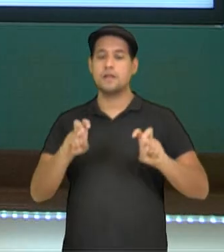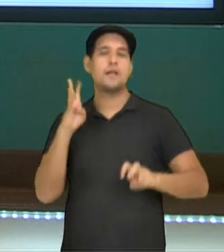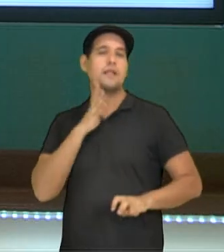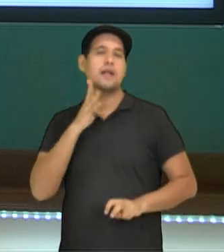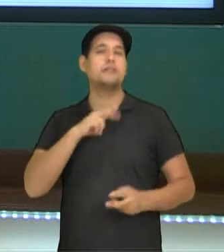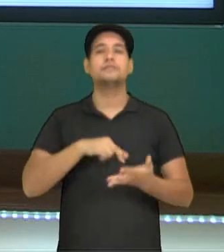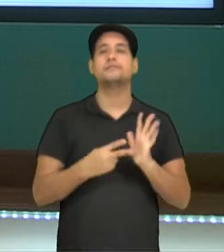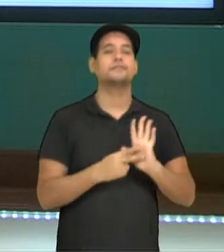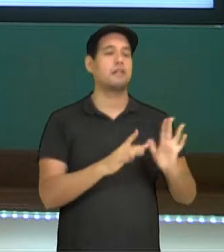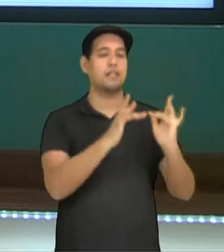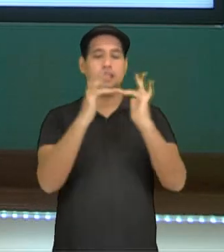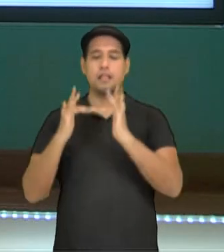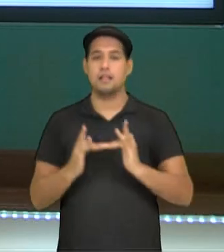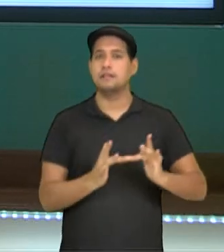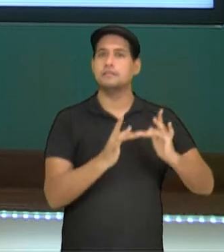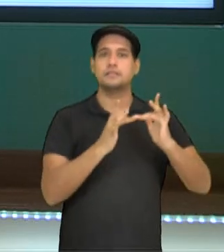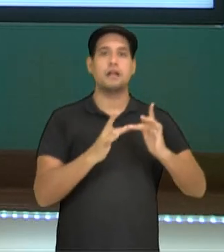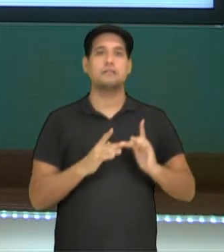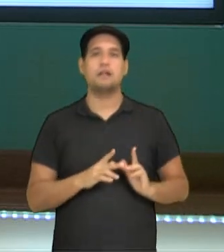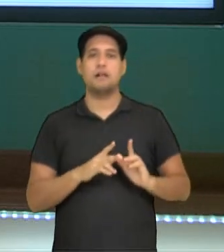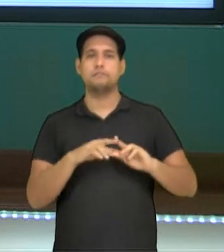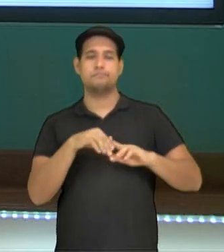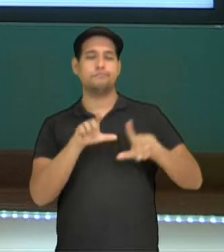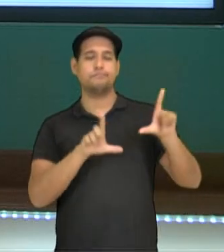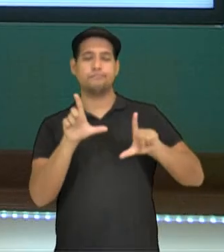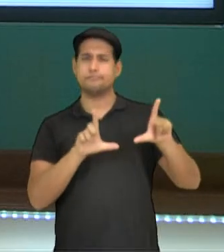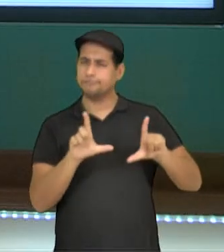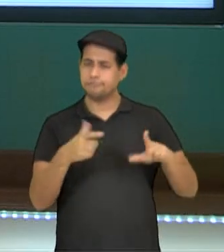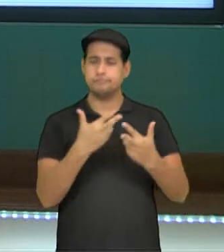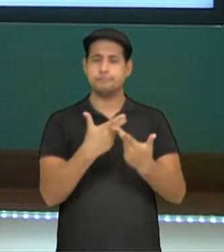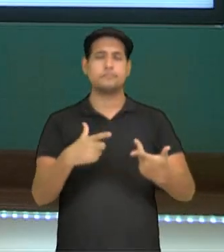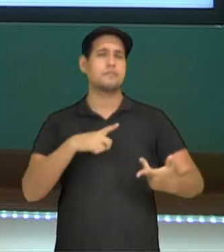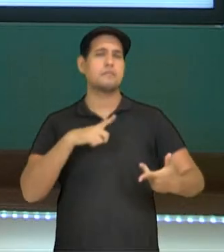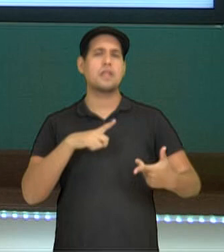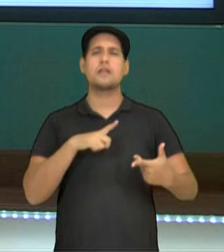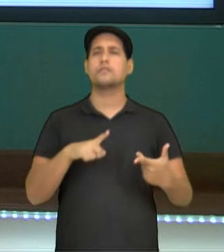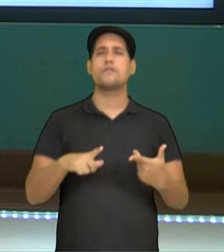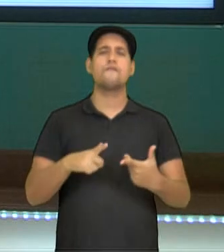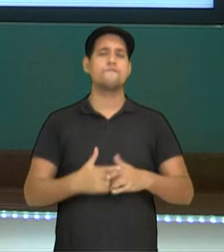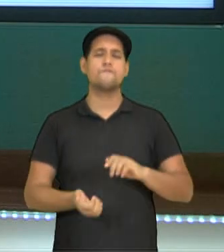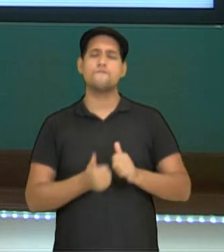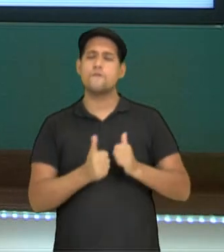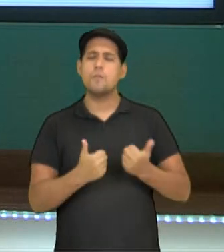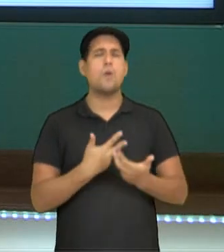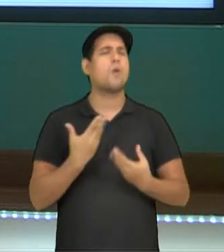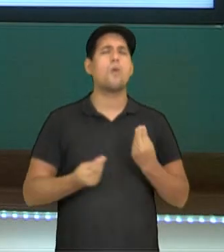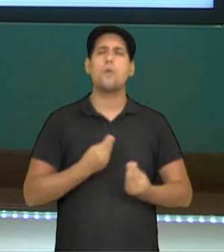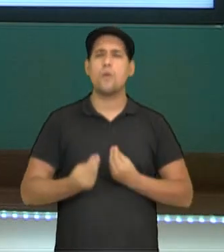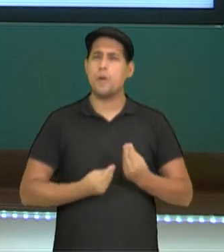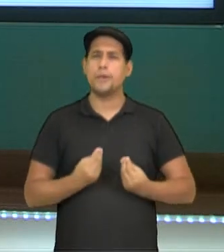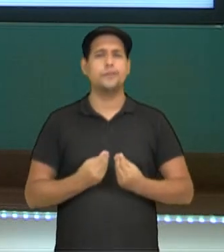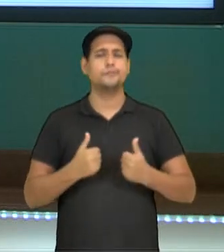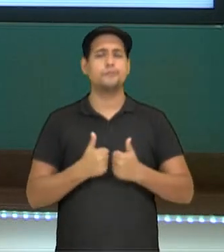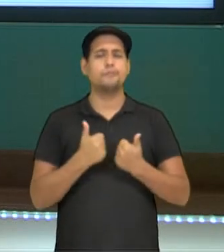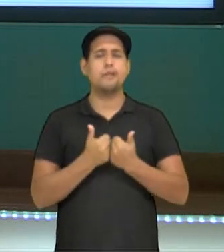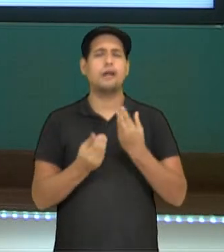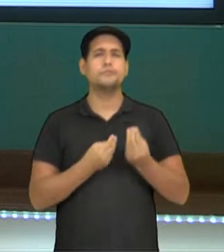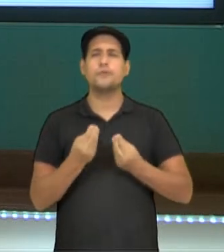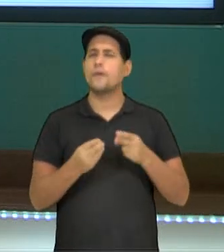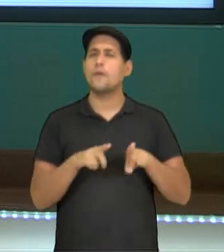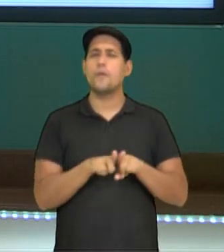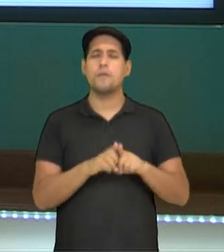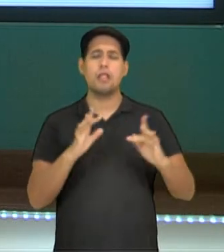a influência da mídia no futebol. Então, como que a mídia influencia no futebol, ou como o futebol